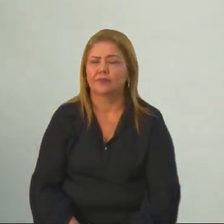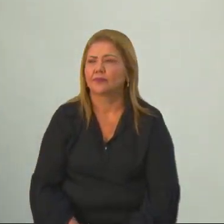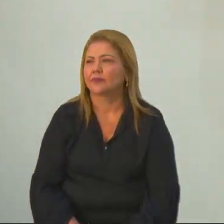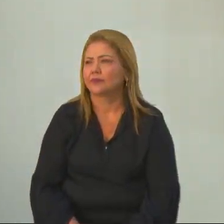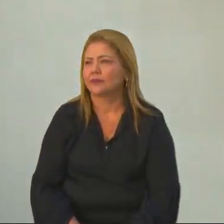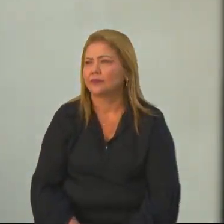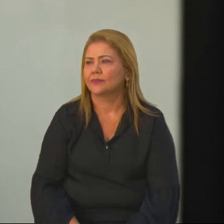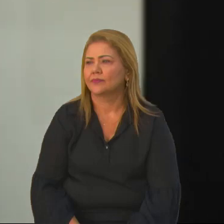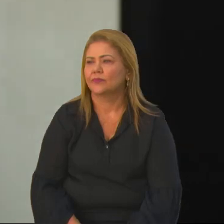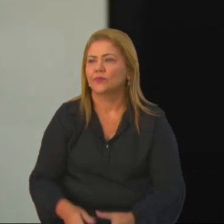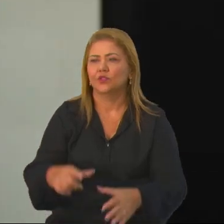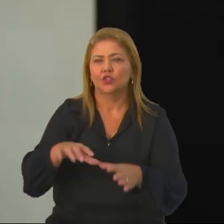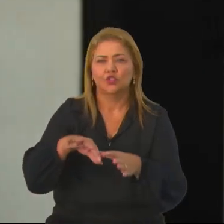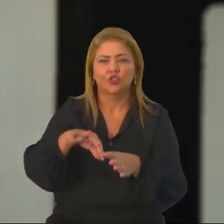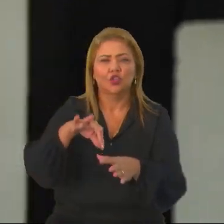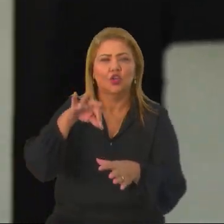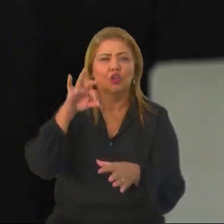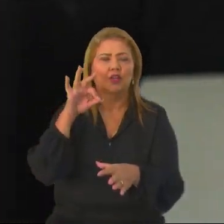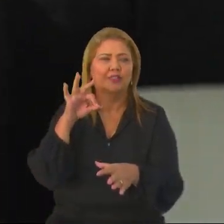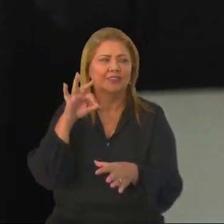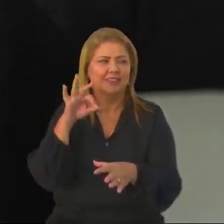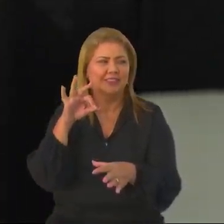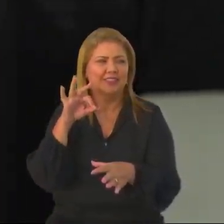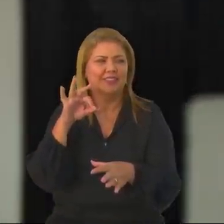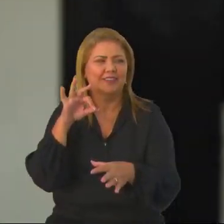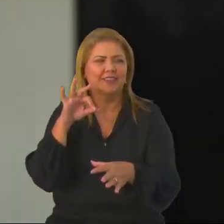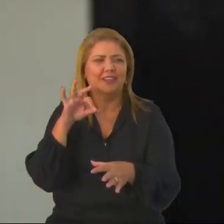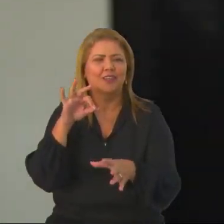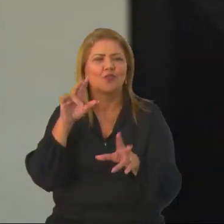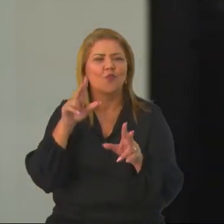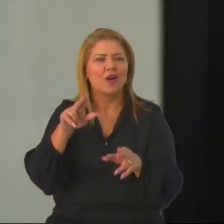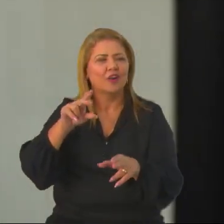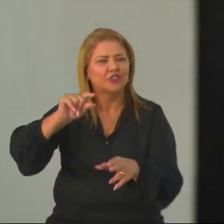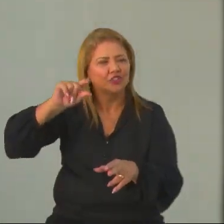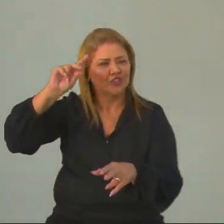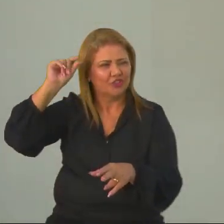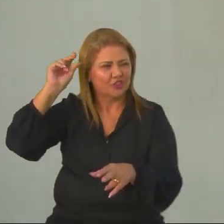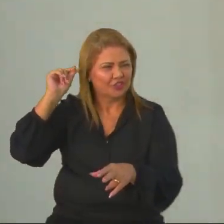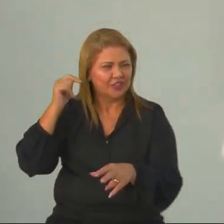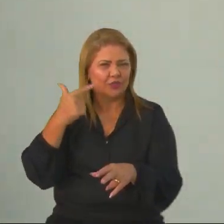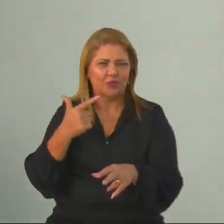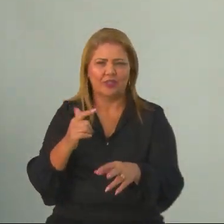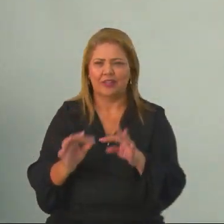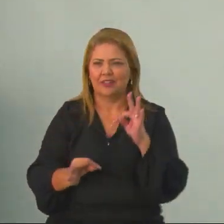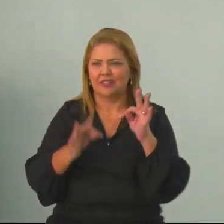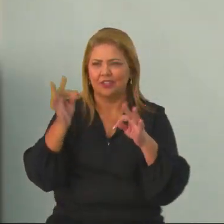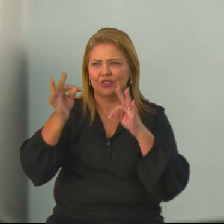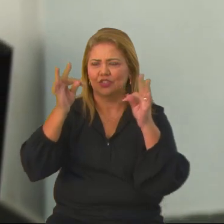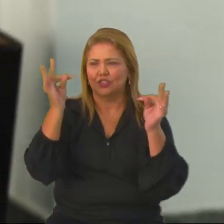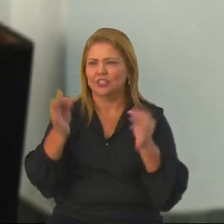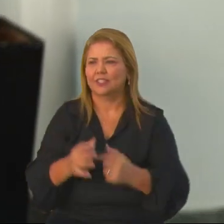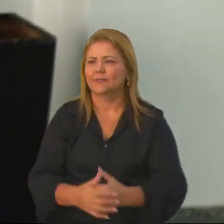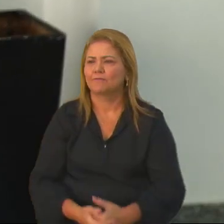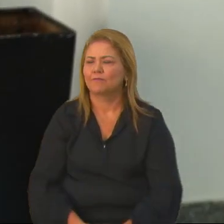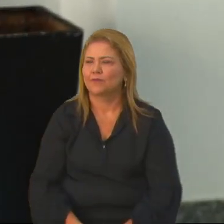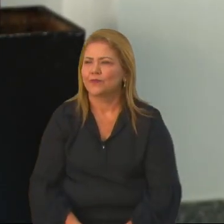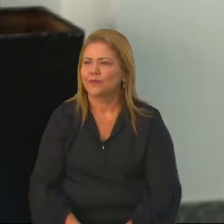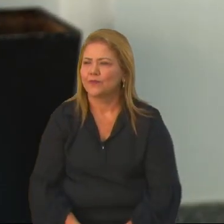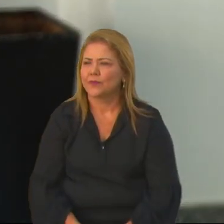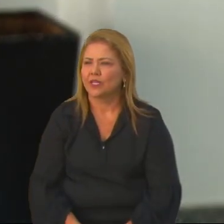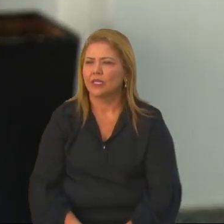Vai ser um sorteio raiz, aqueles sorteios bem... Não vai ter que tecnologia. Nós temos